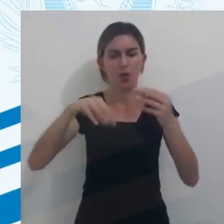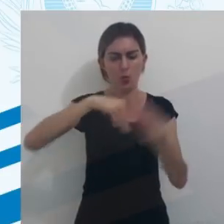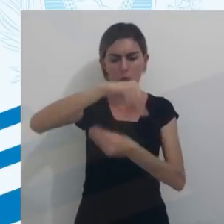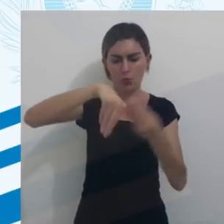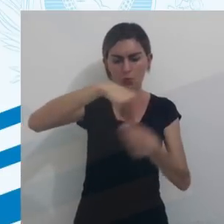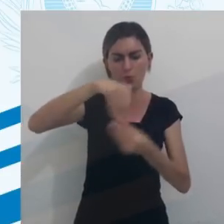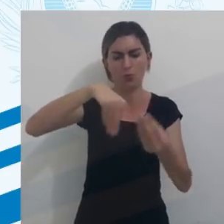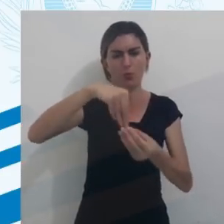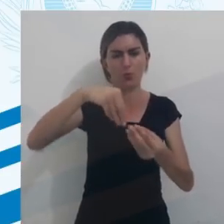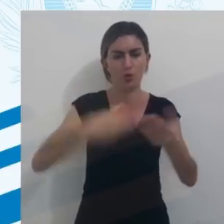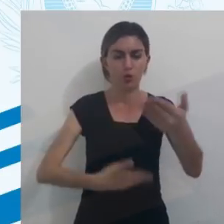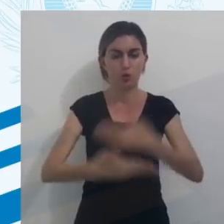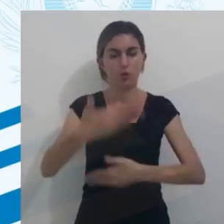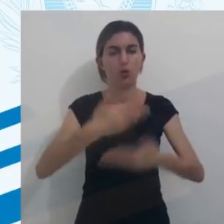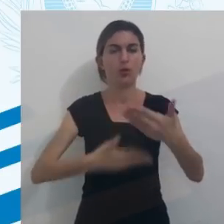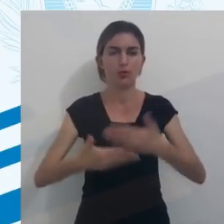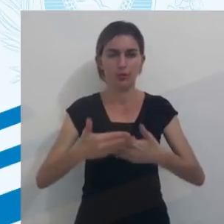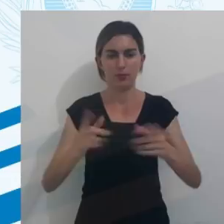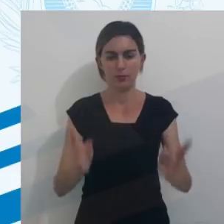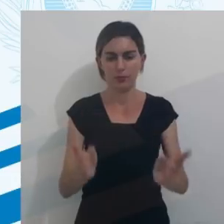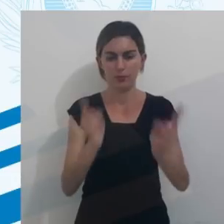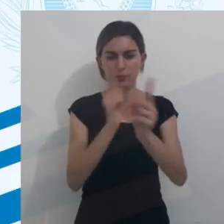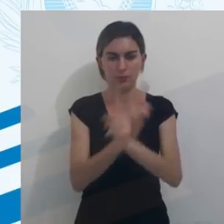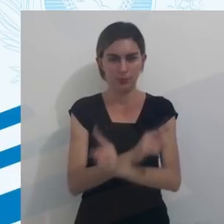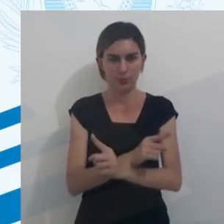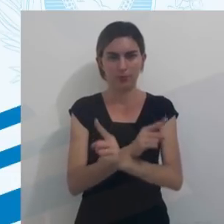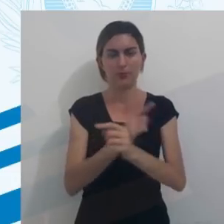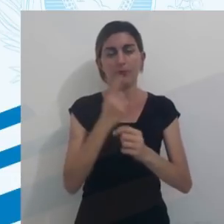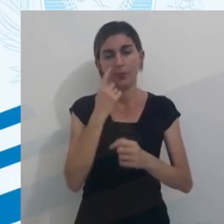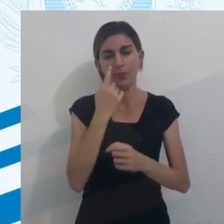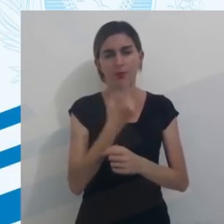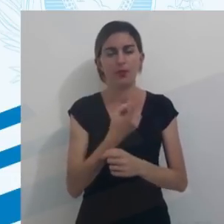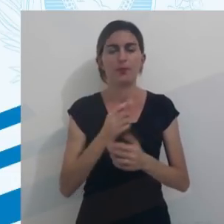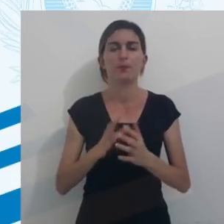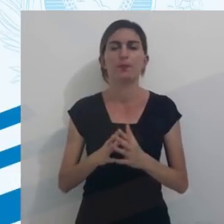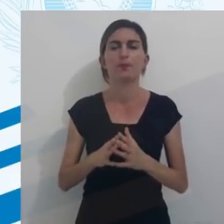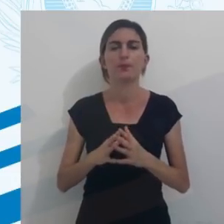de simples troca. Eu tenho ali